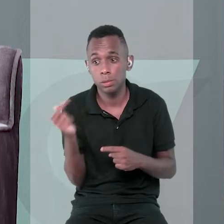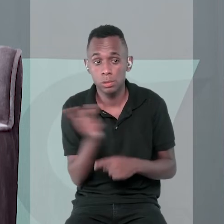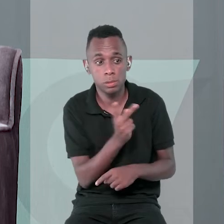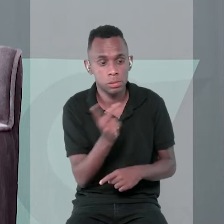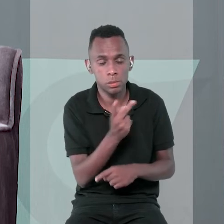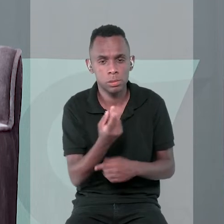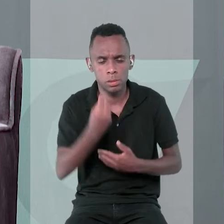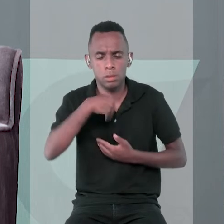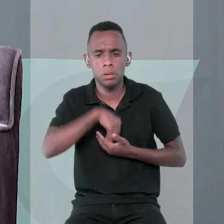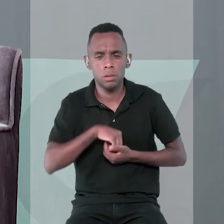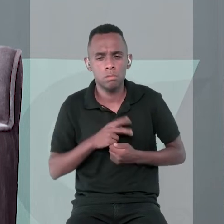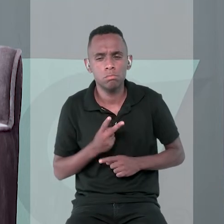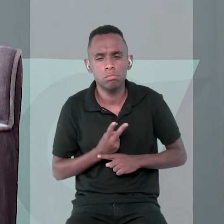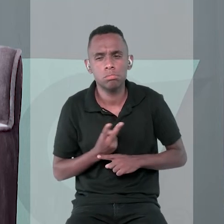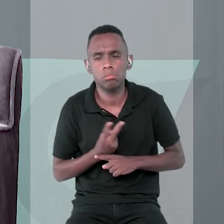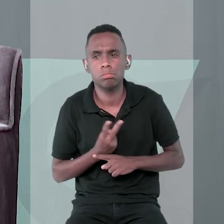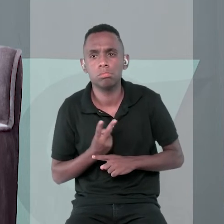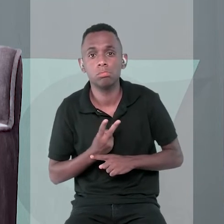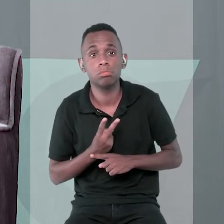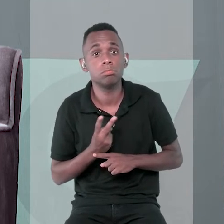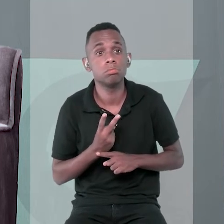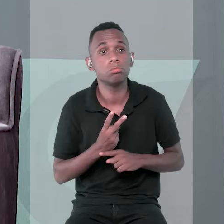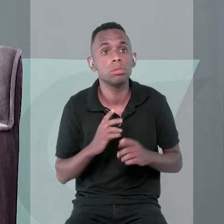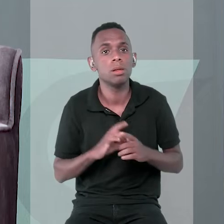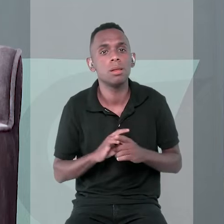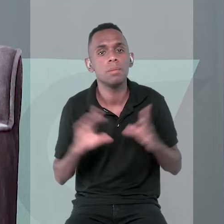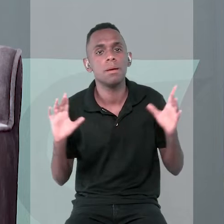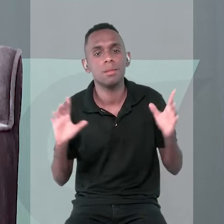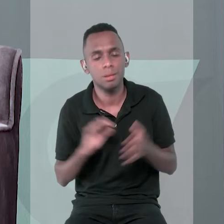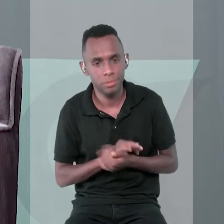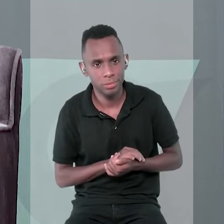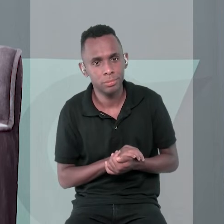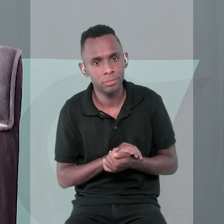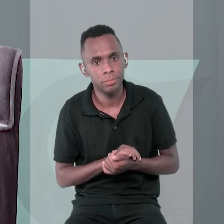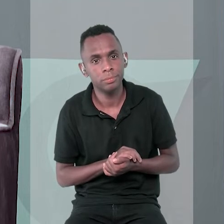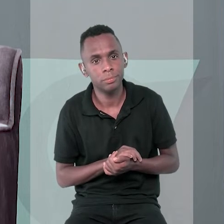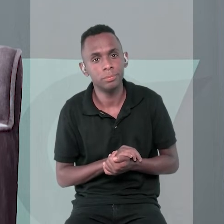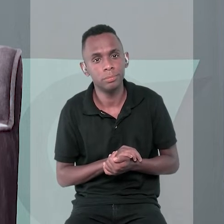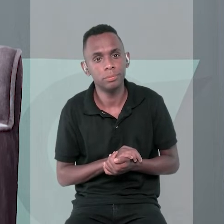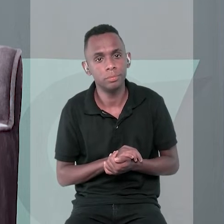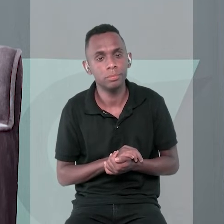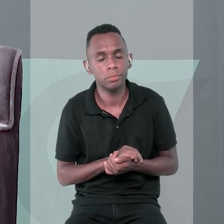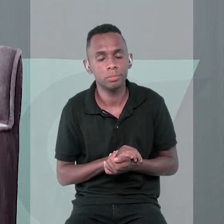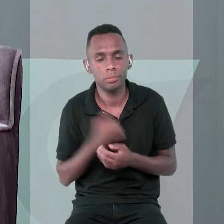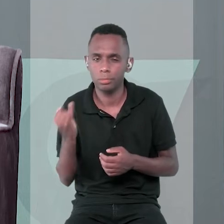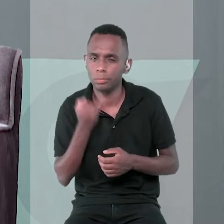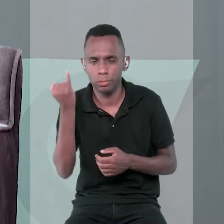bússola interna que dizia que a liberdade era a nossa vocação